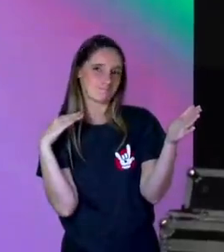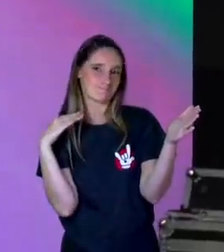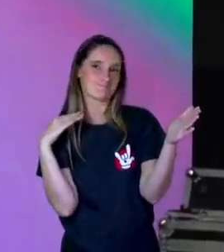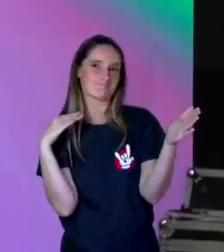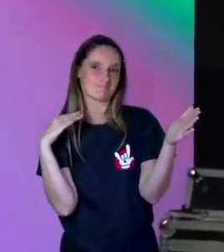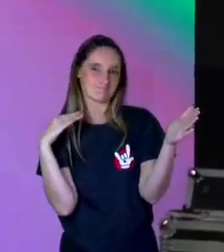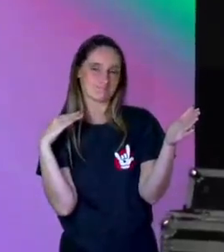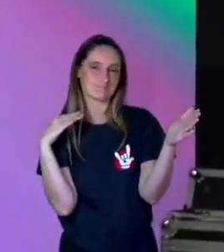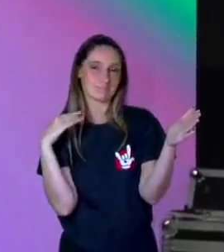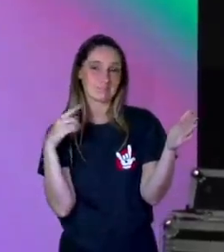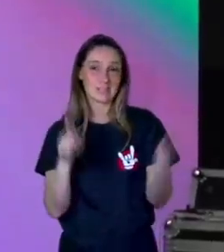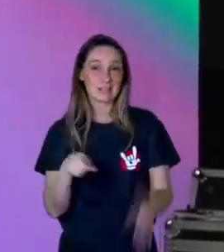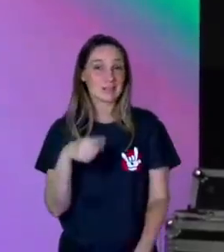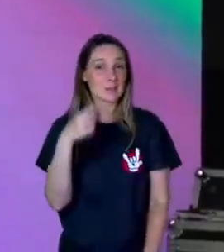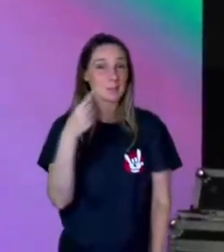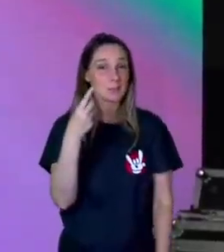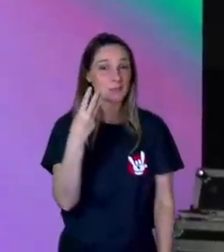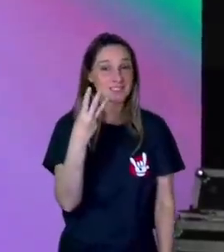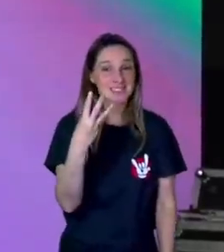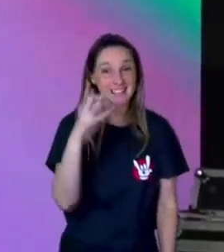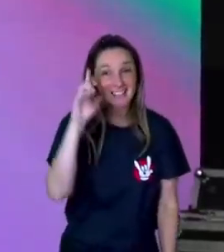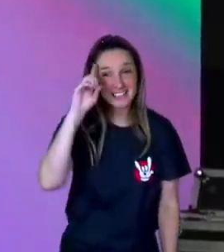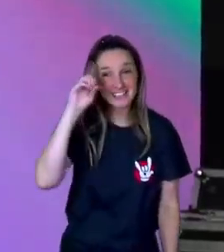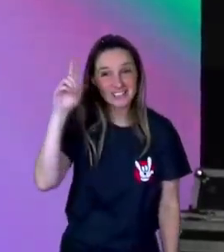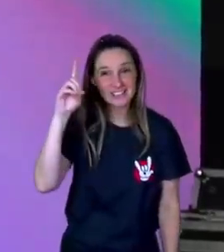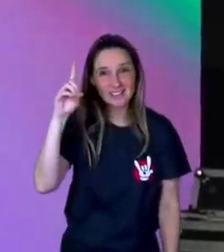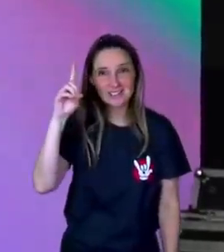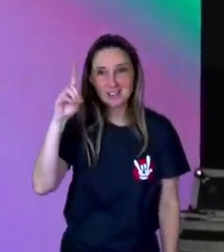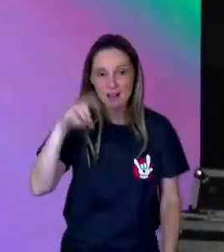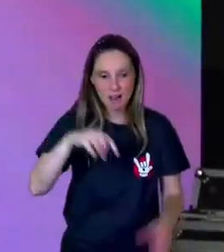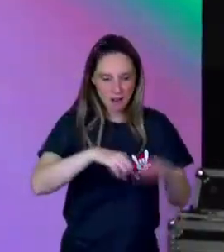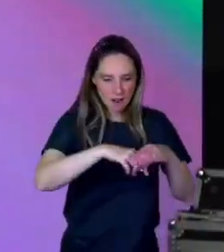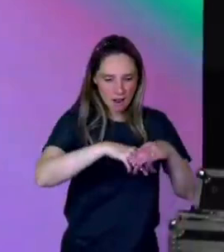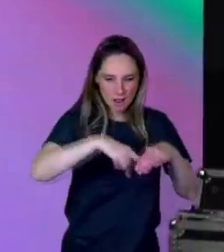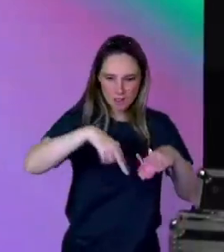E alguns dias depois, você teria visto ele comer de novo contigo.